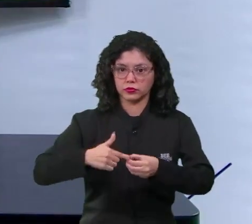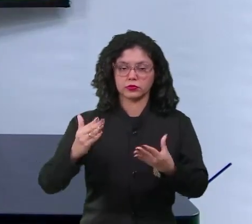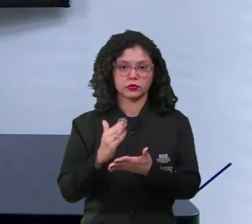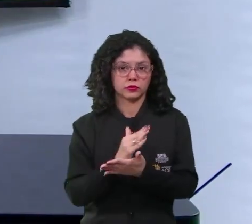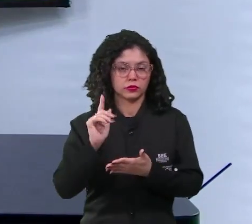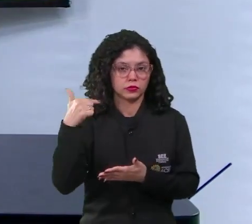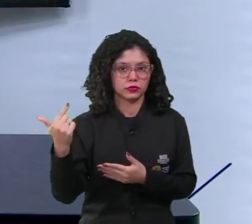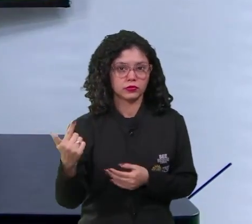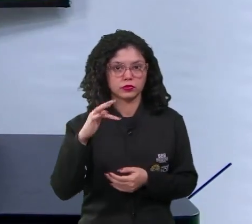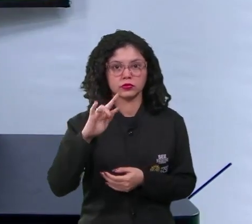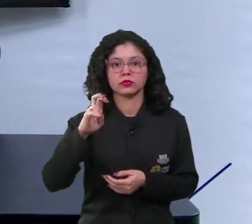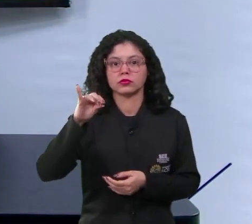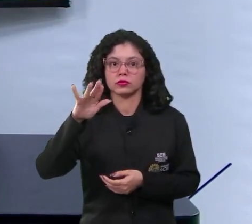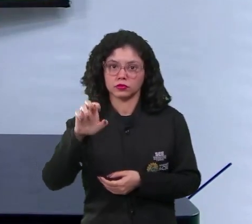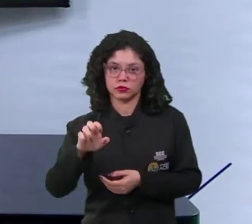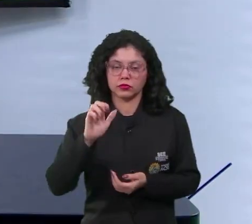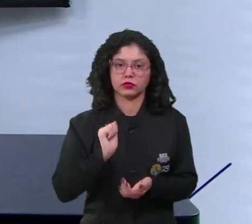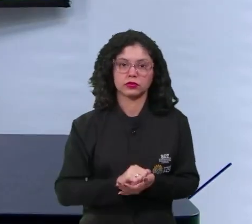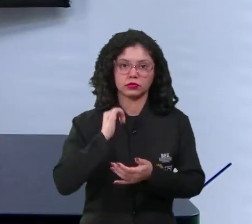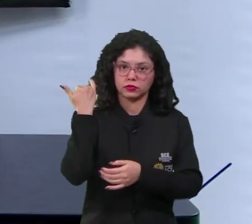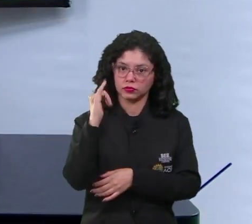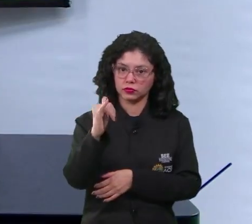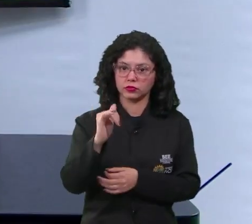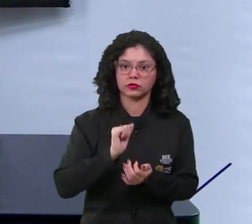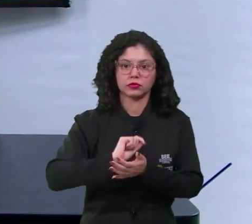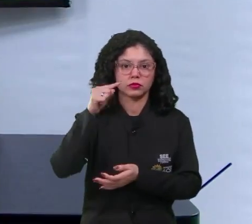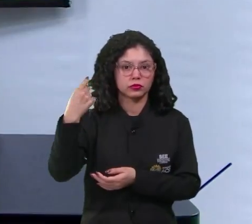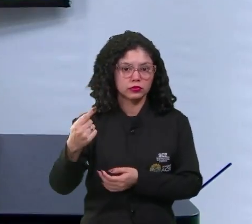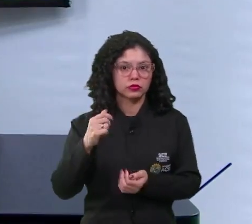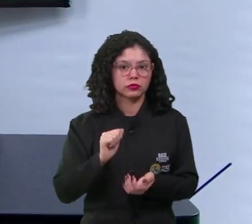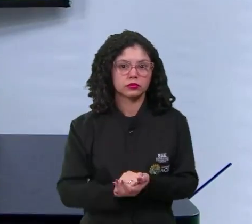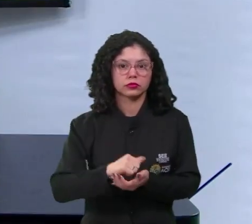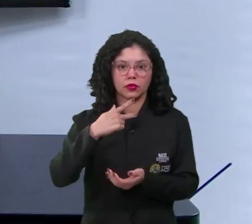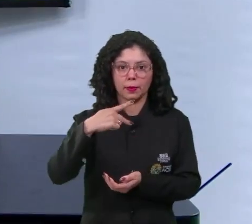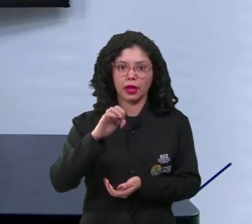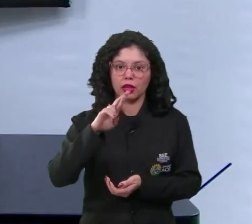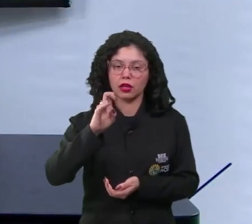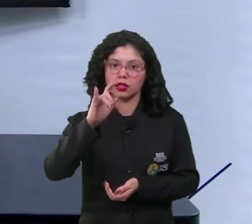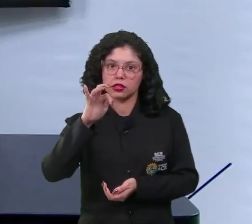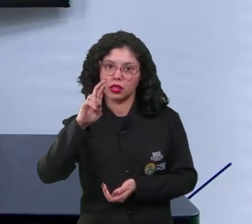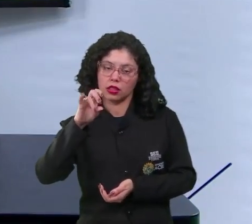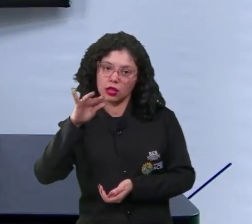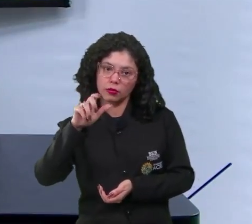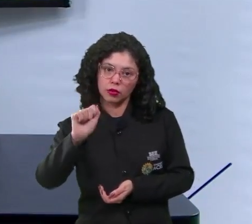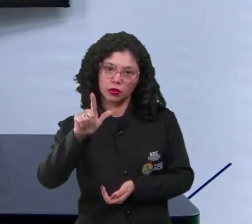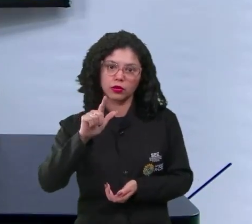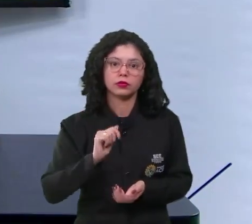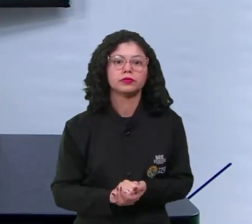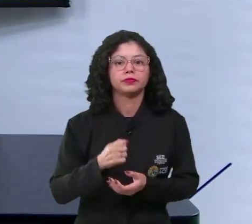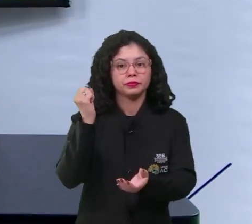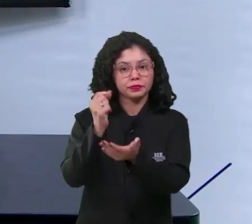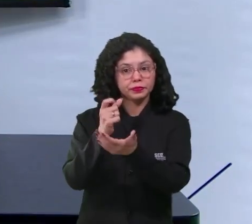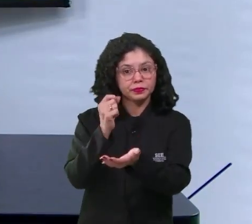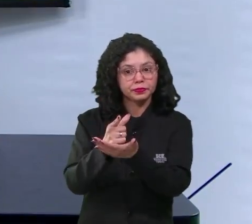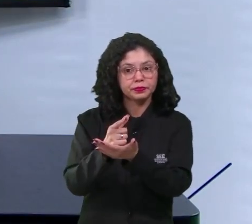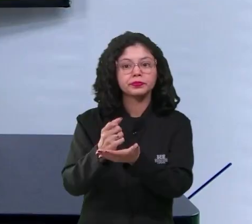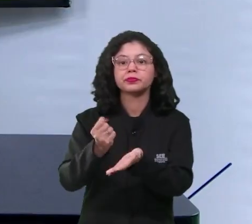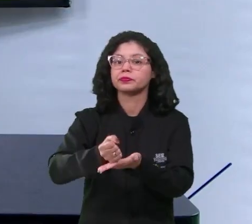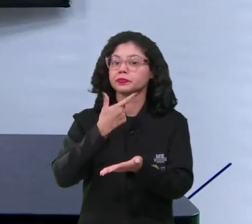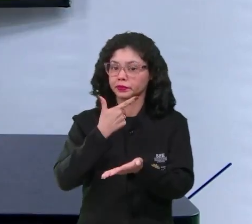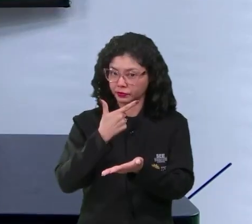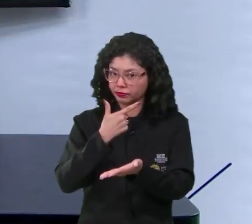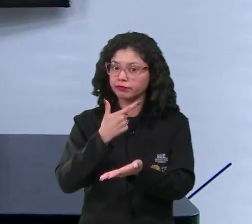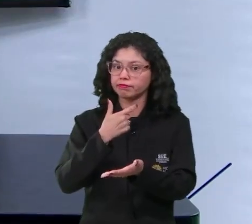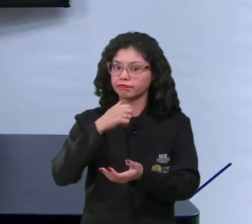alguma outra fonte de energia. Mas será que aquele paracetamol que a gente compra na drogaria ainda vai poder